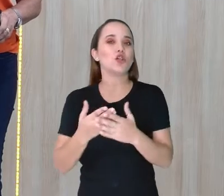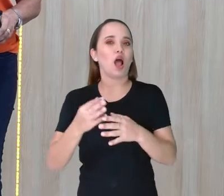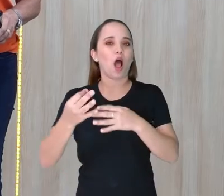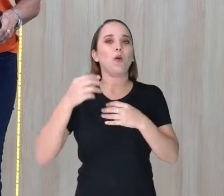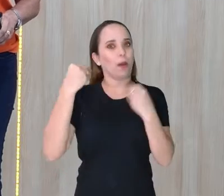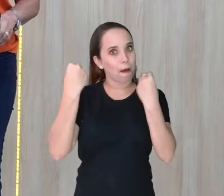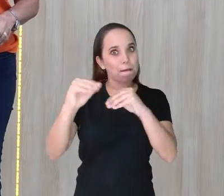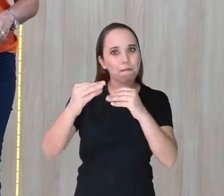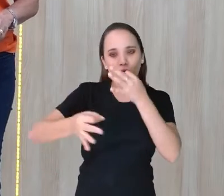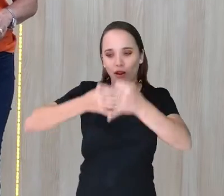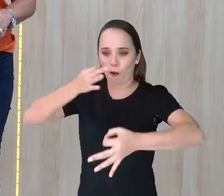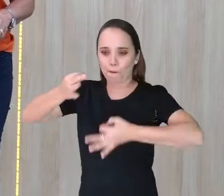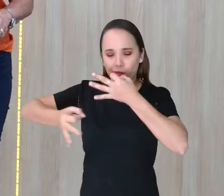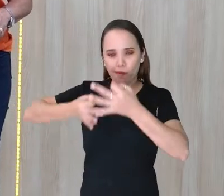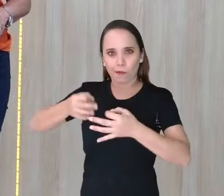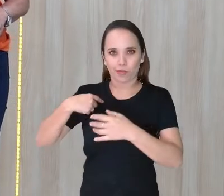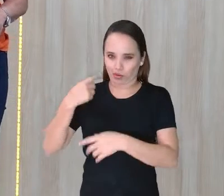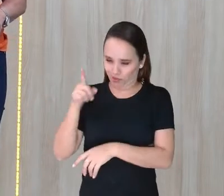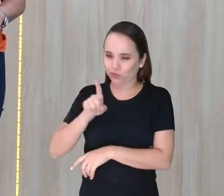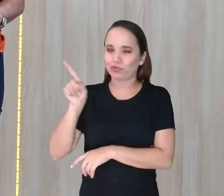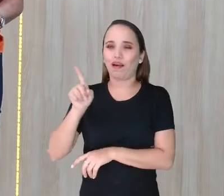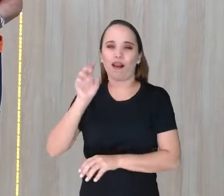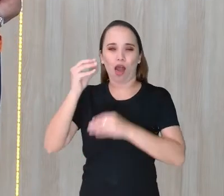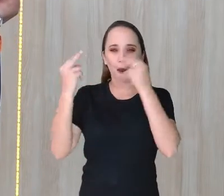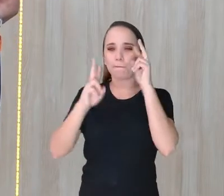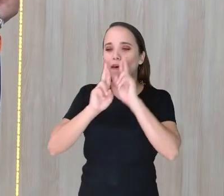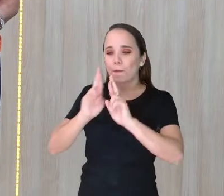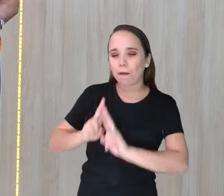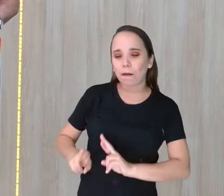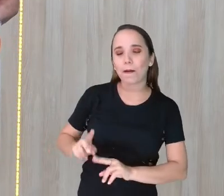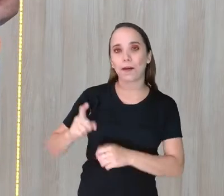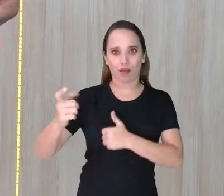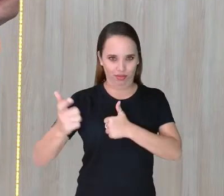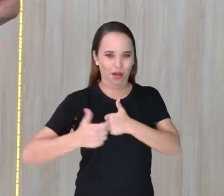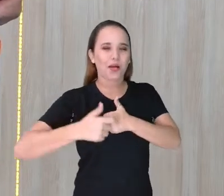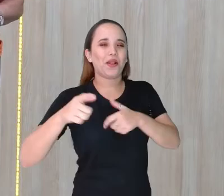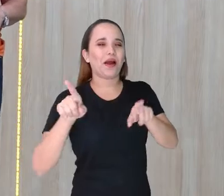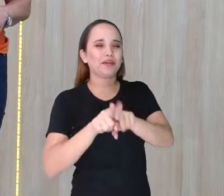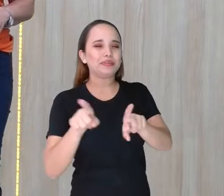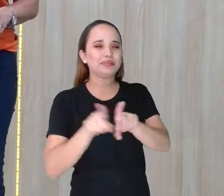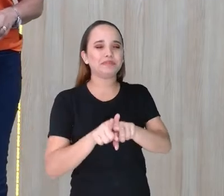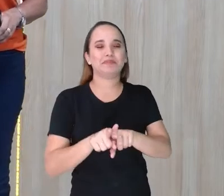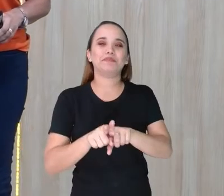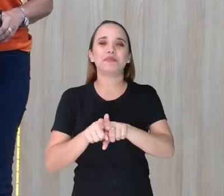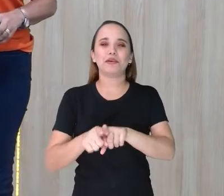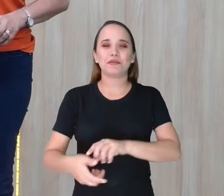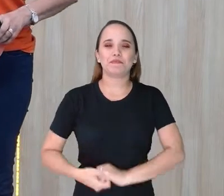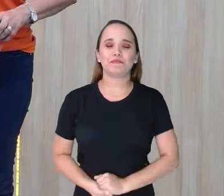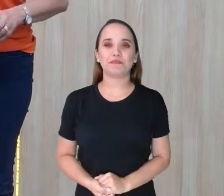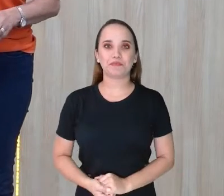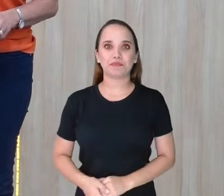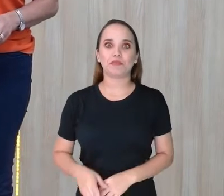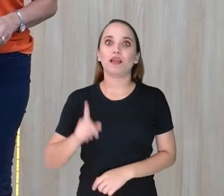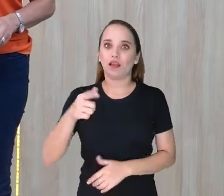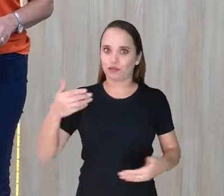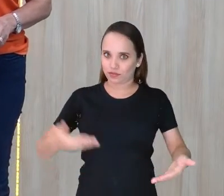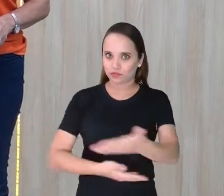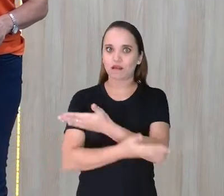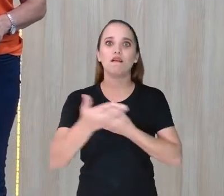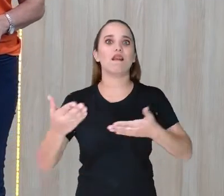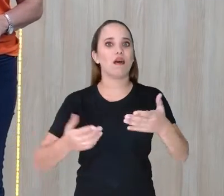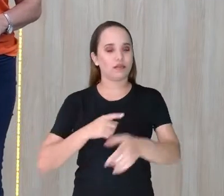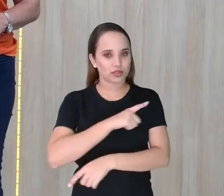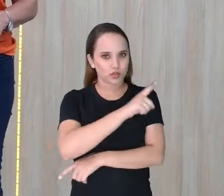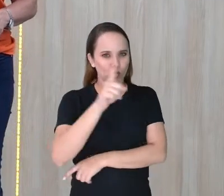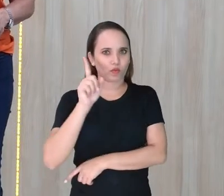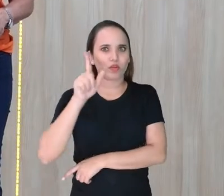vou estar lá presente, vou responder a vocês, dá um likezinho dizendo se gostou da aula ou não, tá certo? Essa interação com vocês é